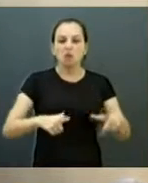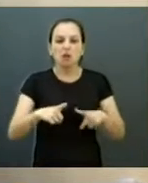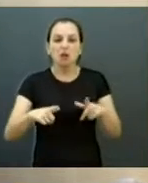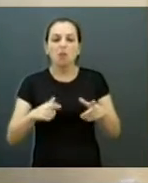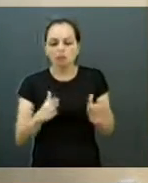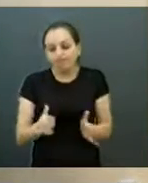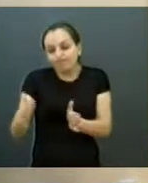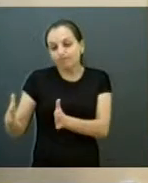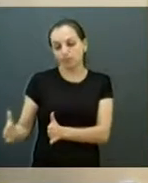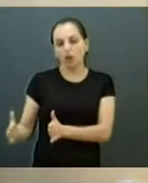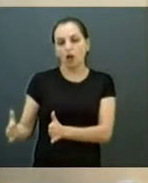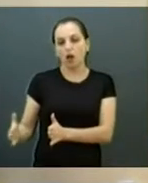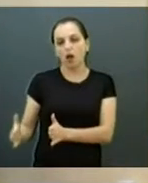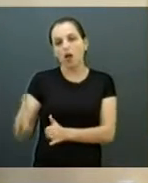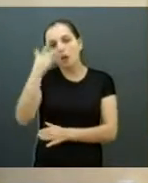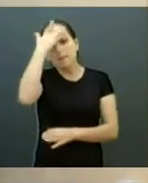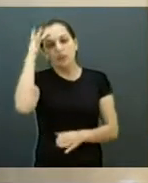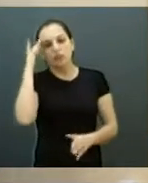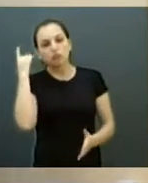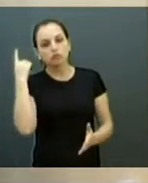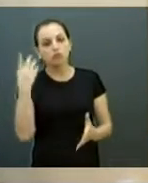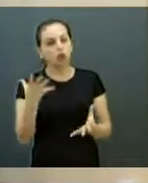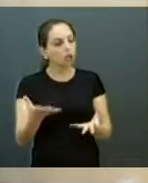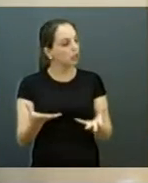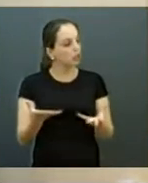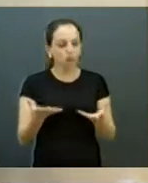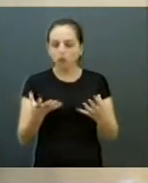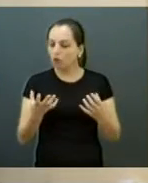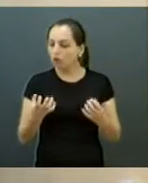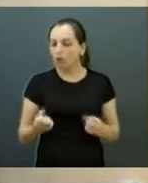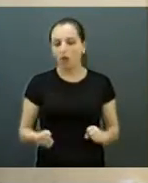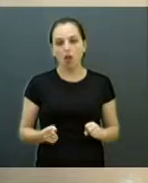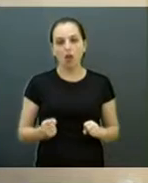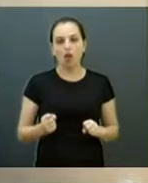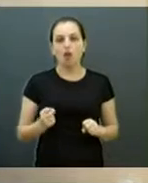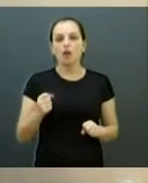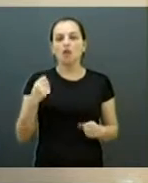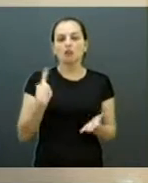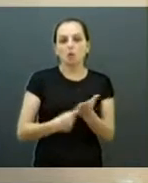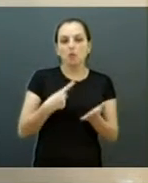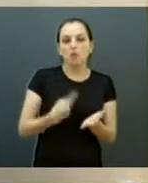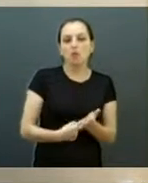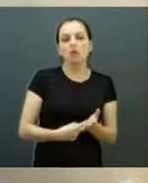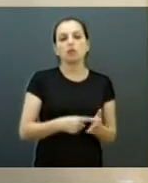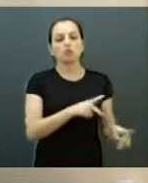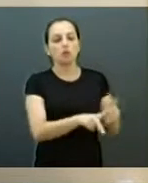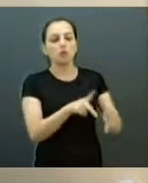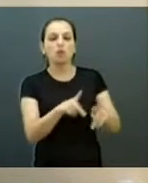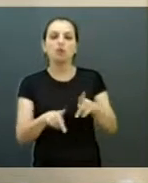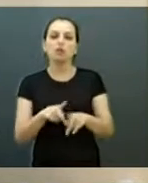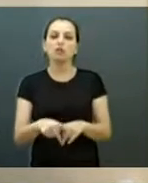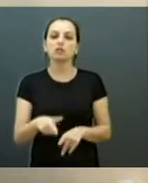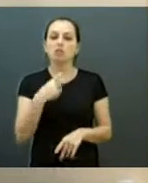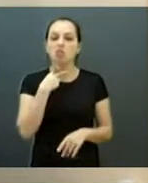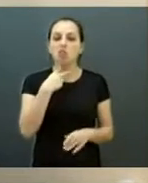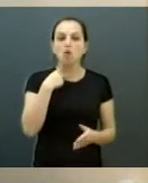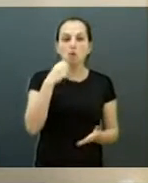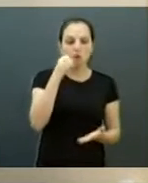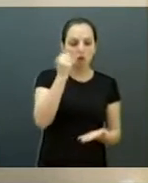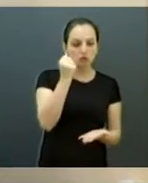quem não quer se comprometer com a população o dever prestar concurso público não deveria assinar contrato é um mínimo